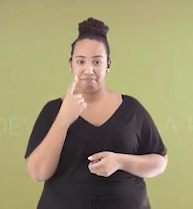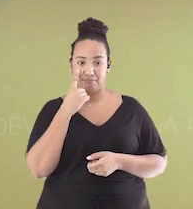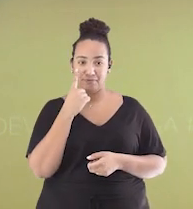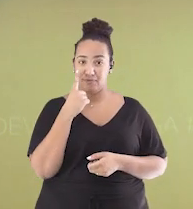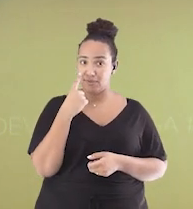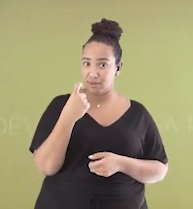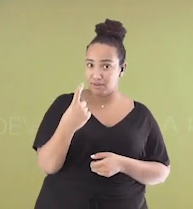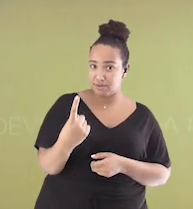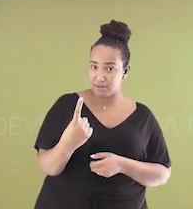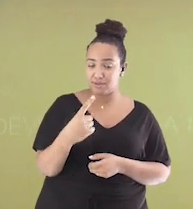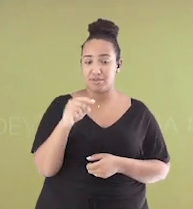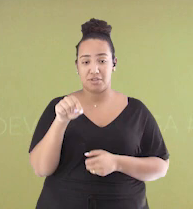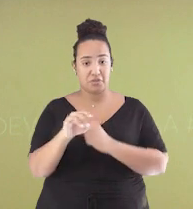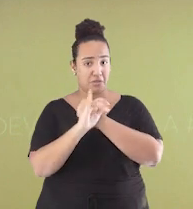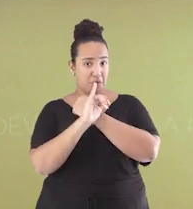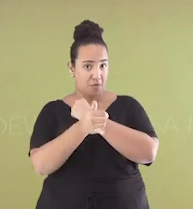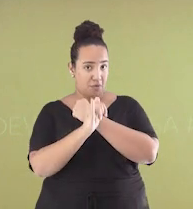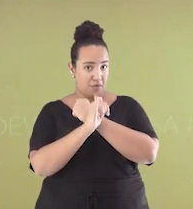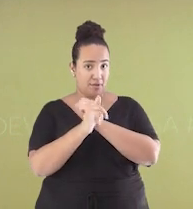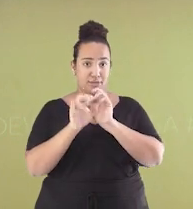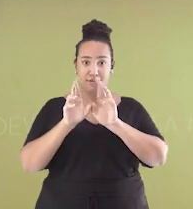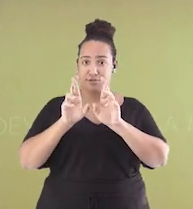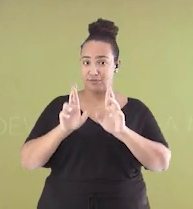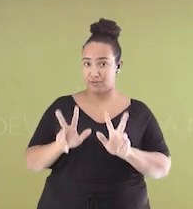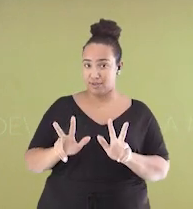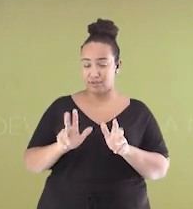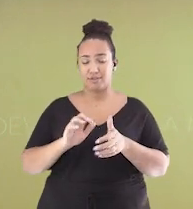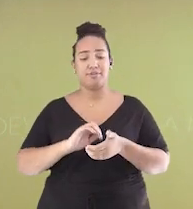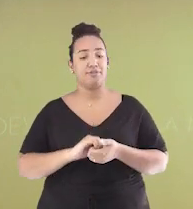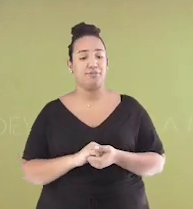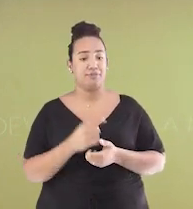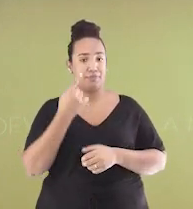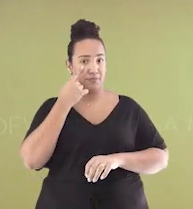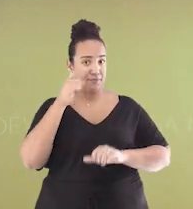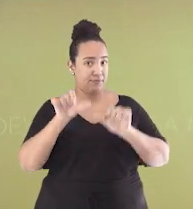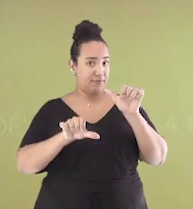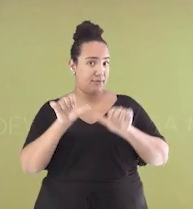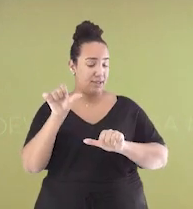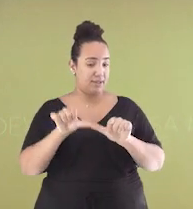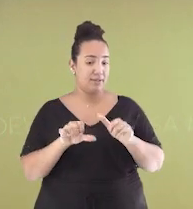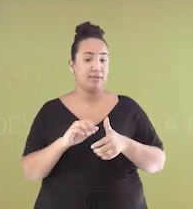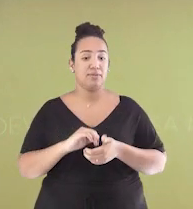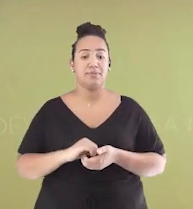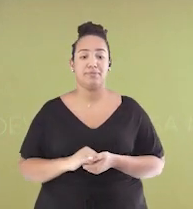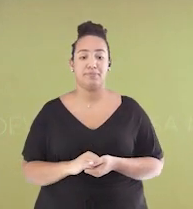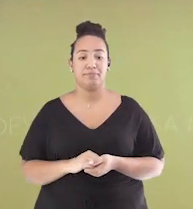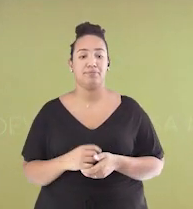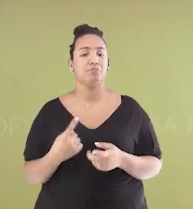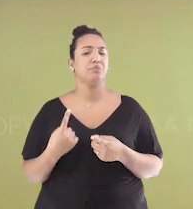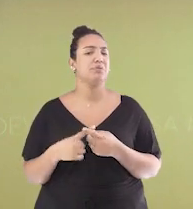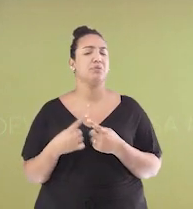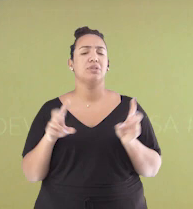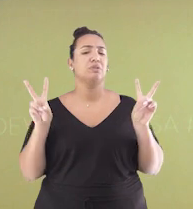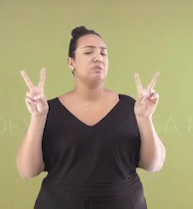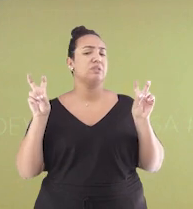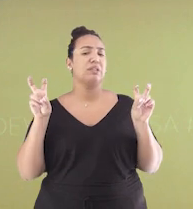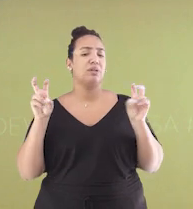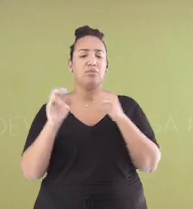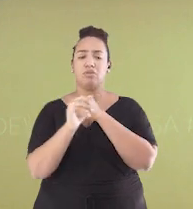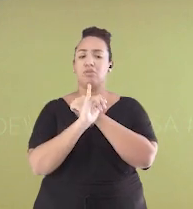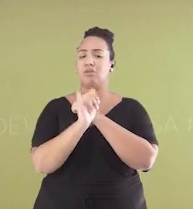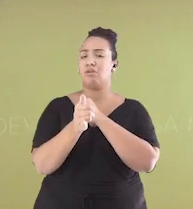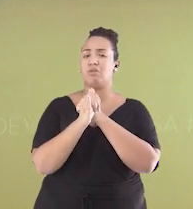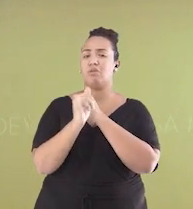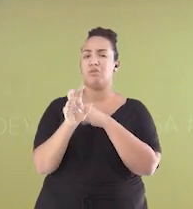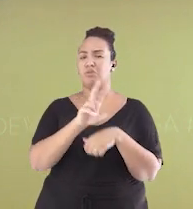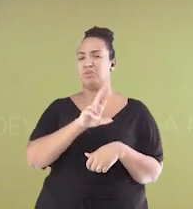diferente essa crônica, não é mesmo? Vamos analisá-la? Por que o título dessa crônica de Carlos Drummond